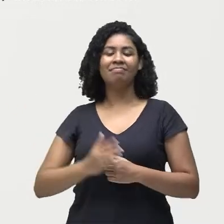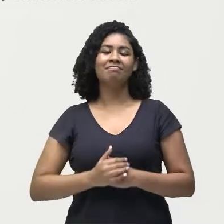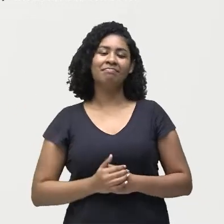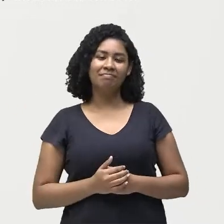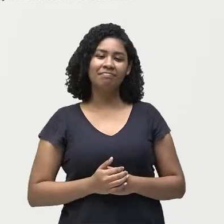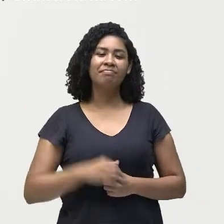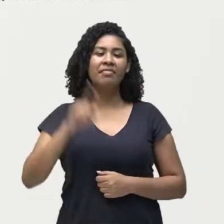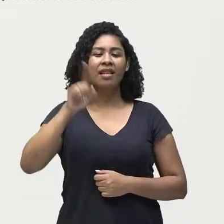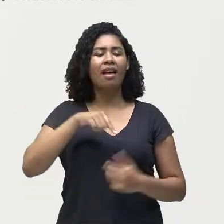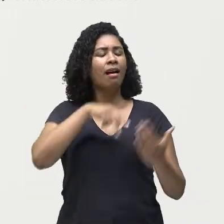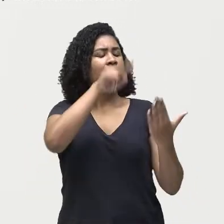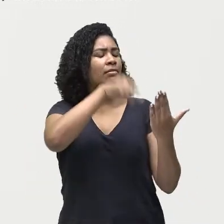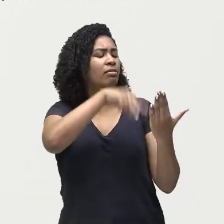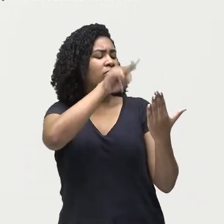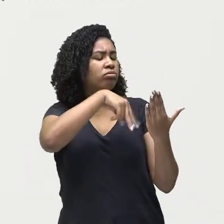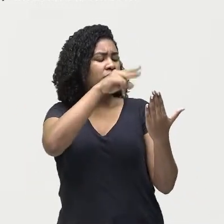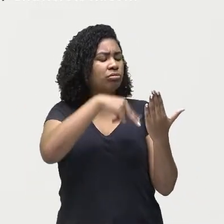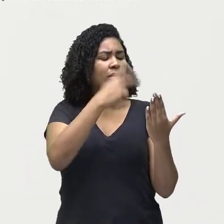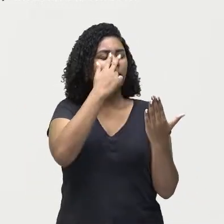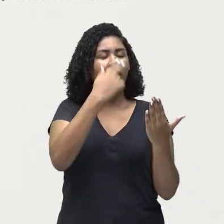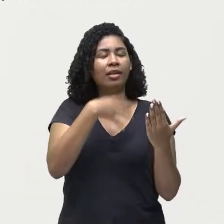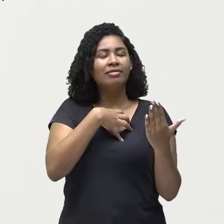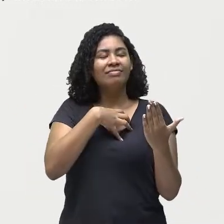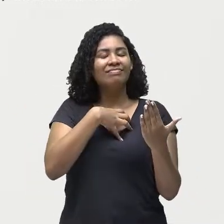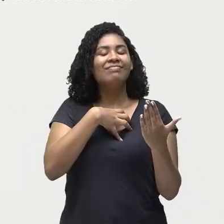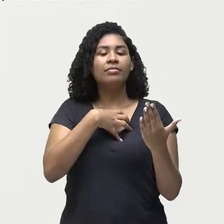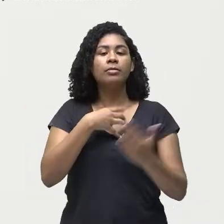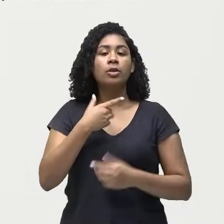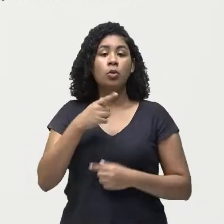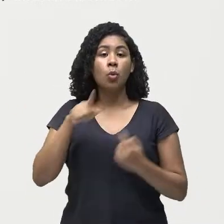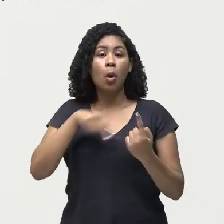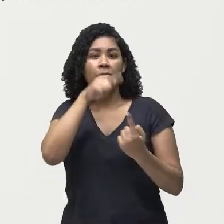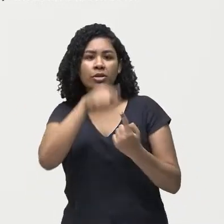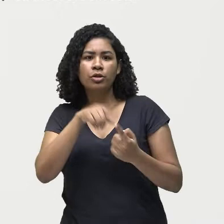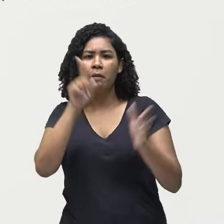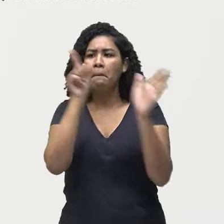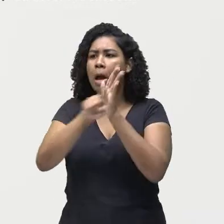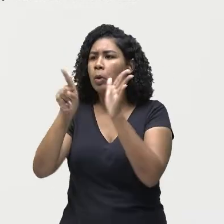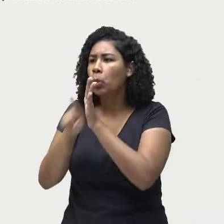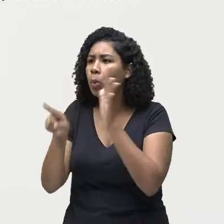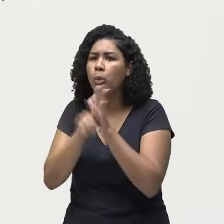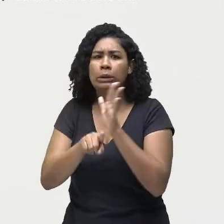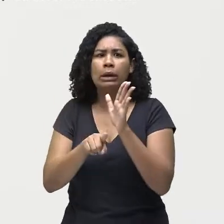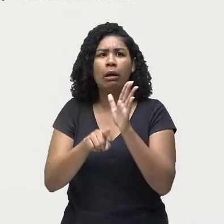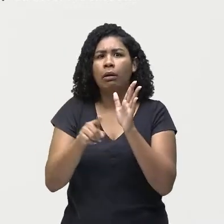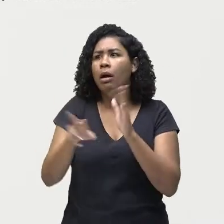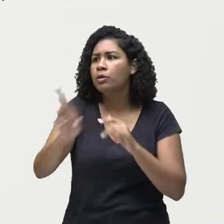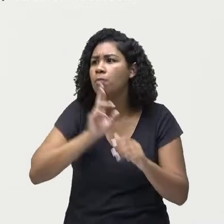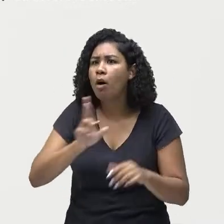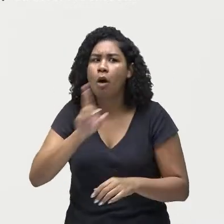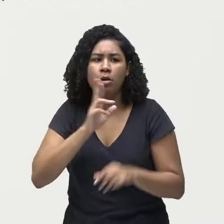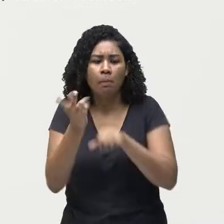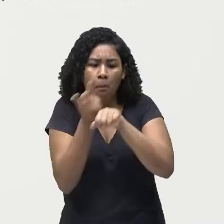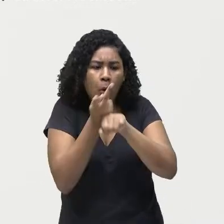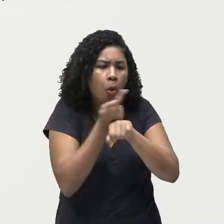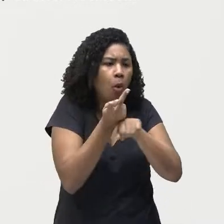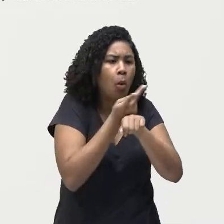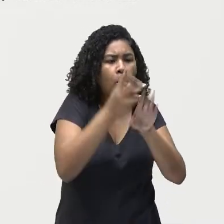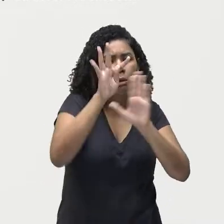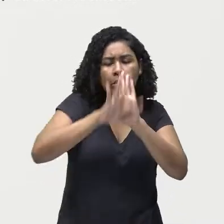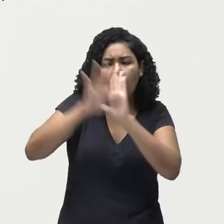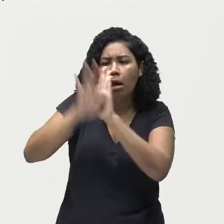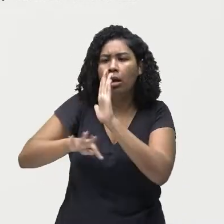aquela leitura que você faz que o seu objetivo não é responder uma questão, não é um texto relacionado a